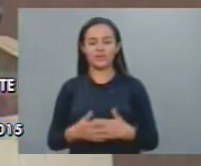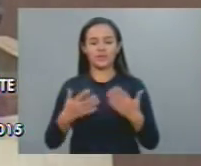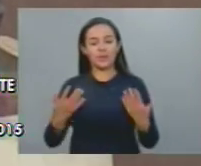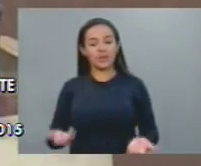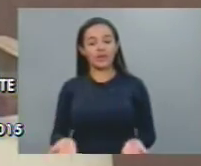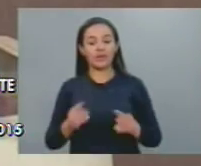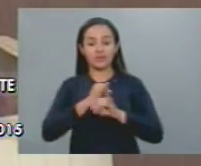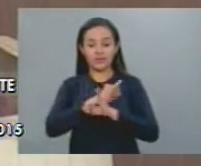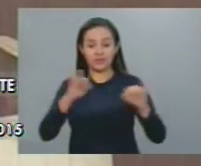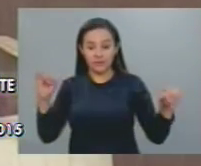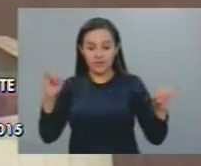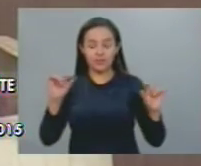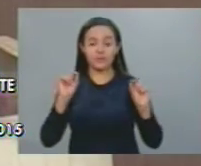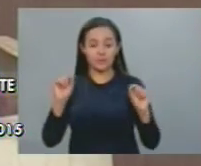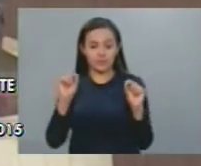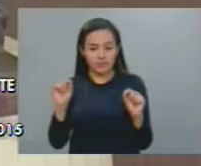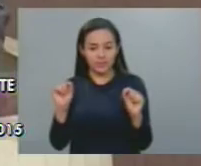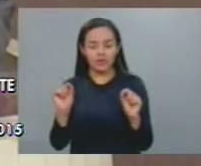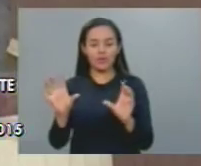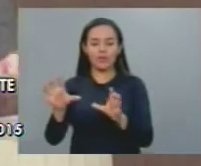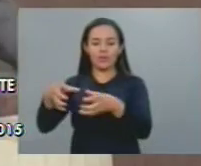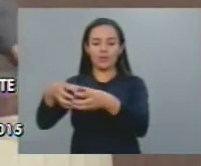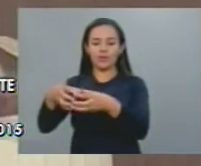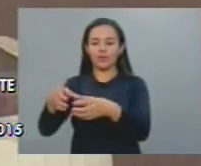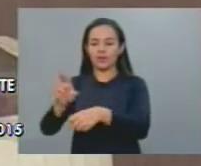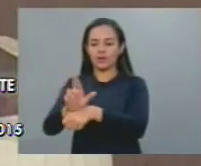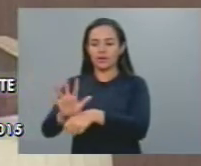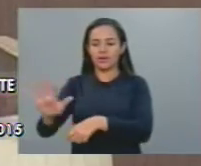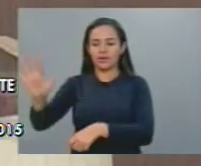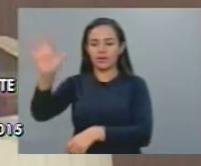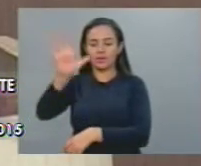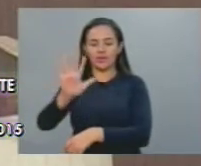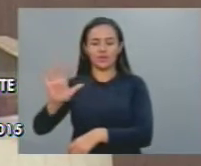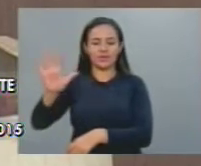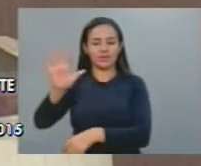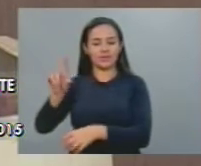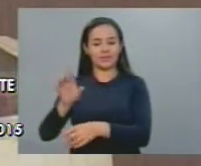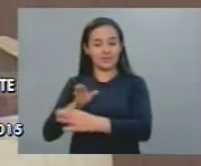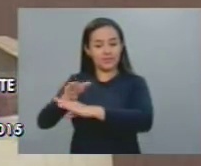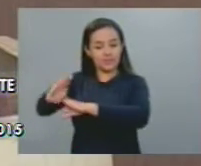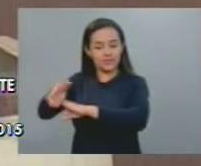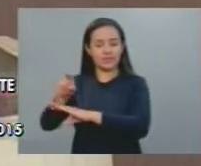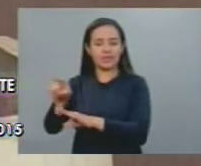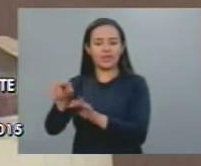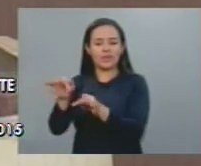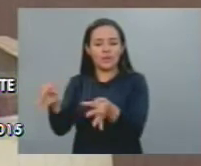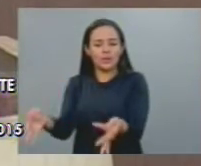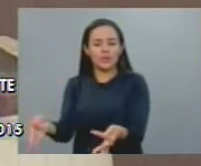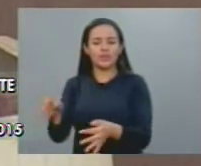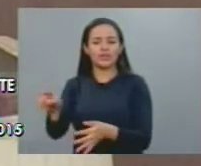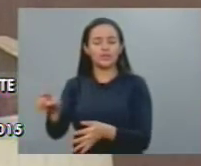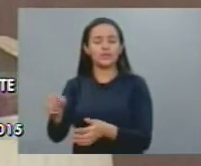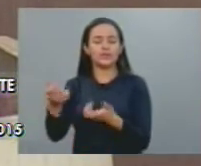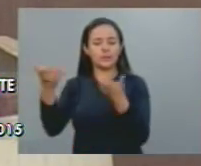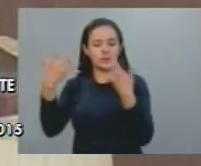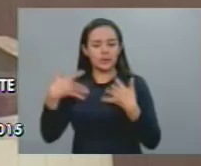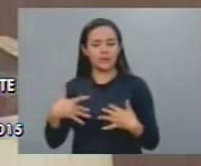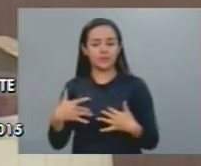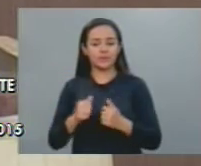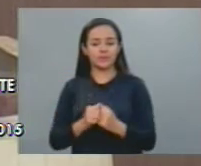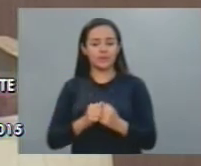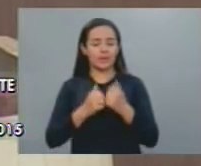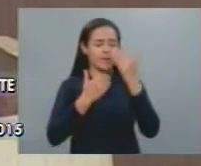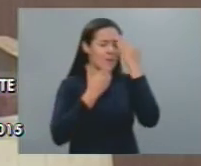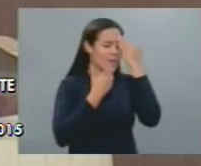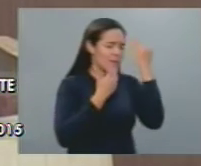muitas vezes, eu fui acolhido em comunidades em que, de forma muito humilde, a liderança comunitária dizia assim: olha, eu lhe agradeço muito